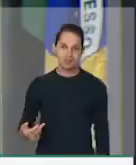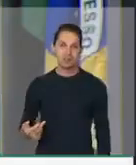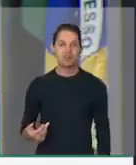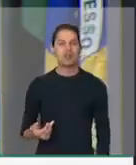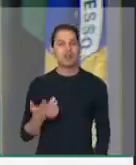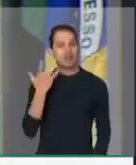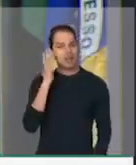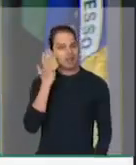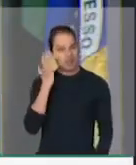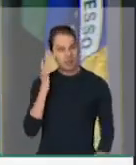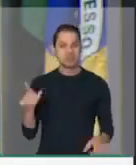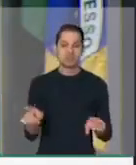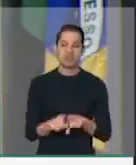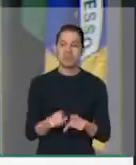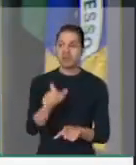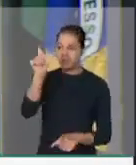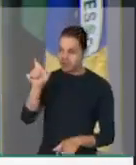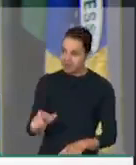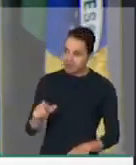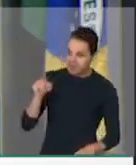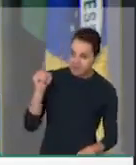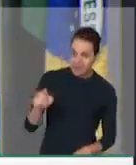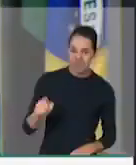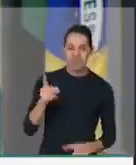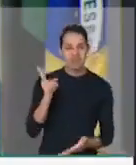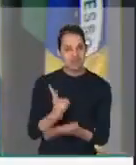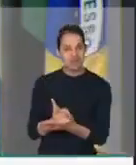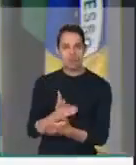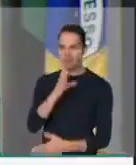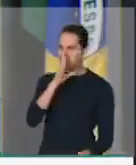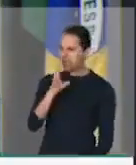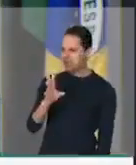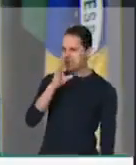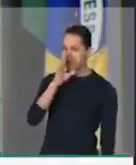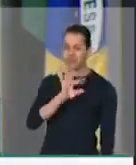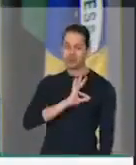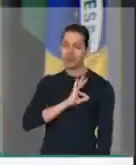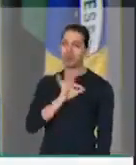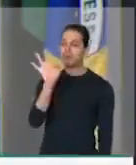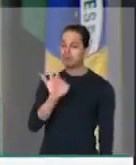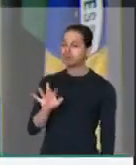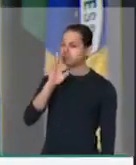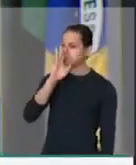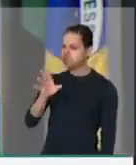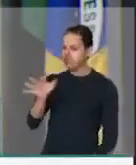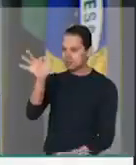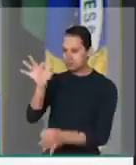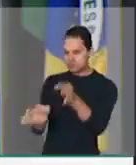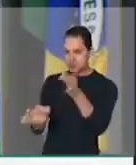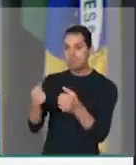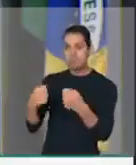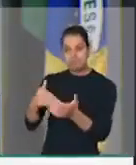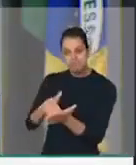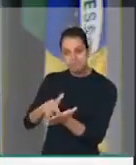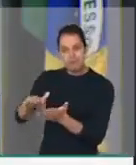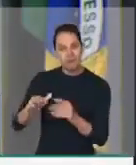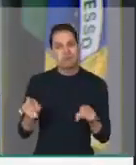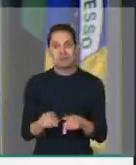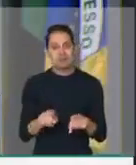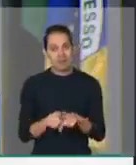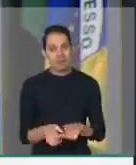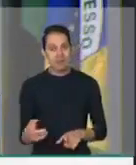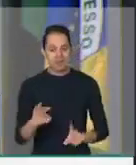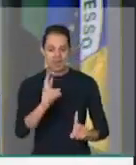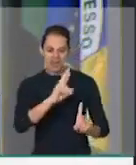isso caberia também o senhor está sendo investigado pela polícia federal deveria sair da